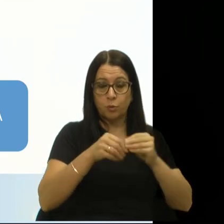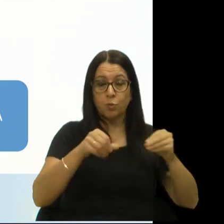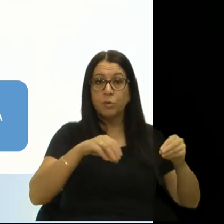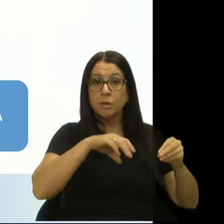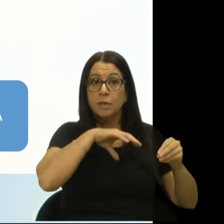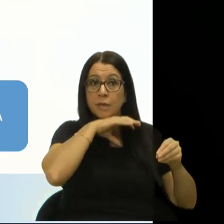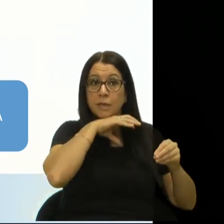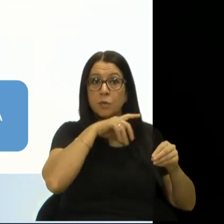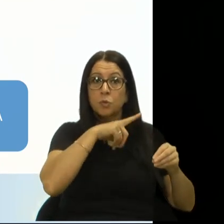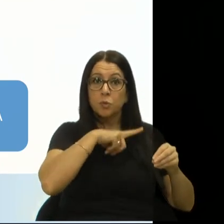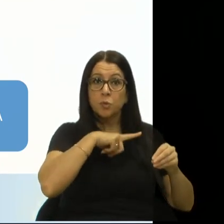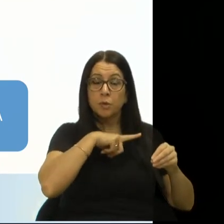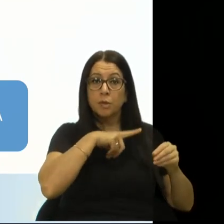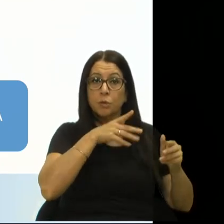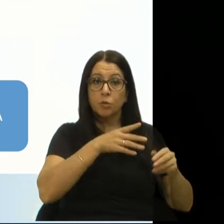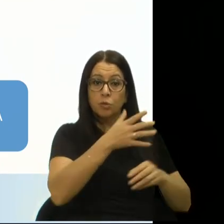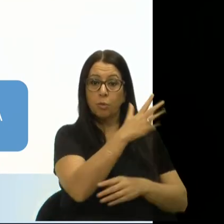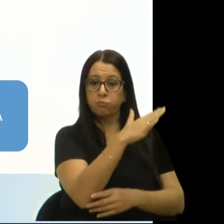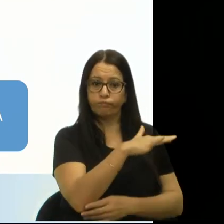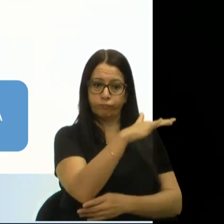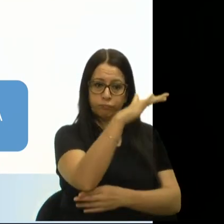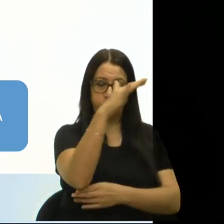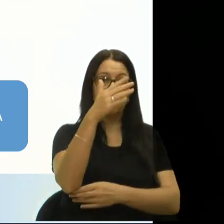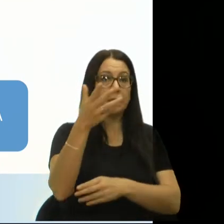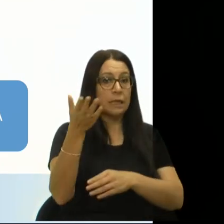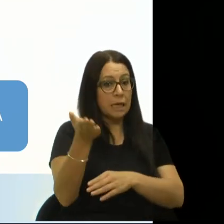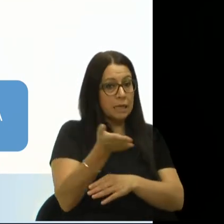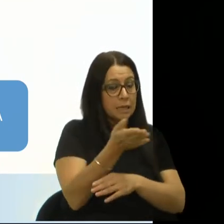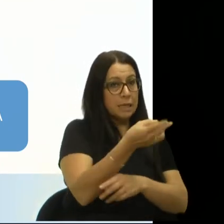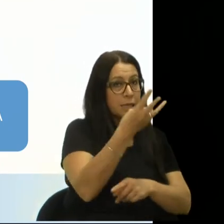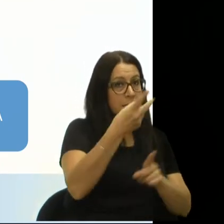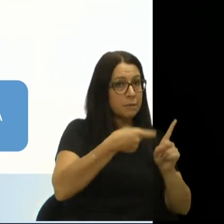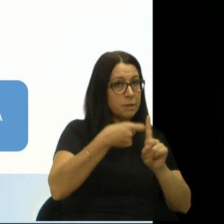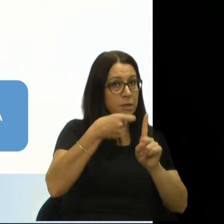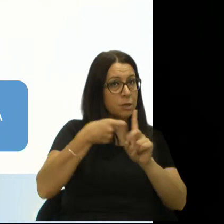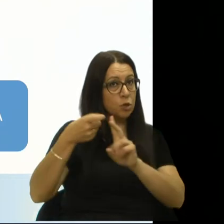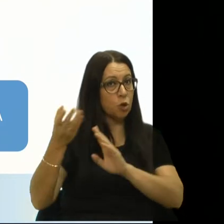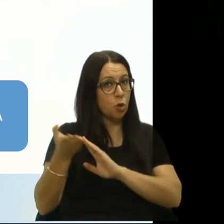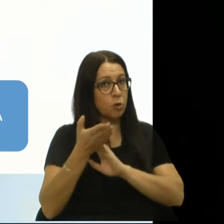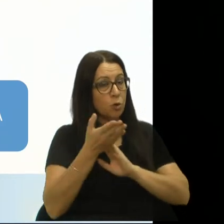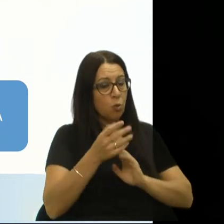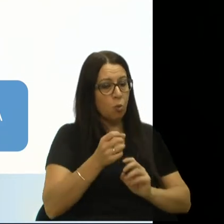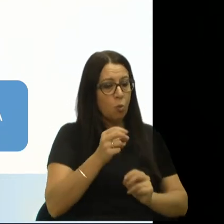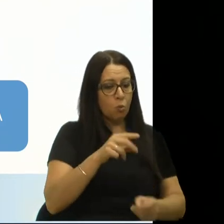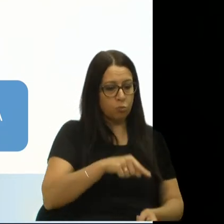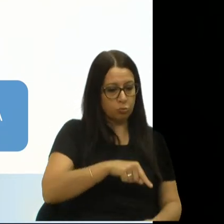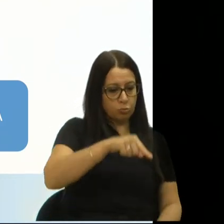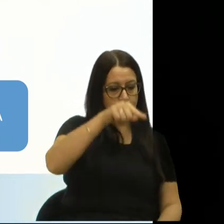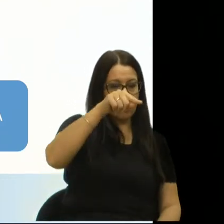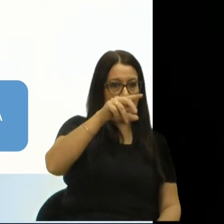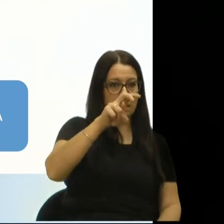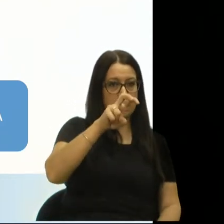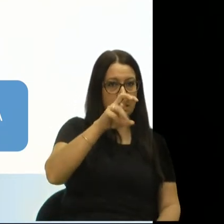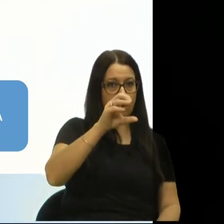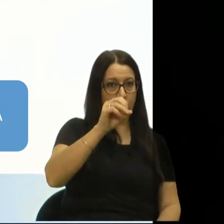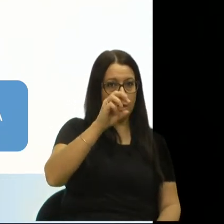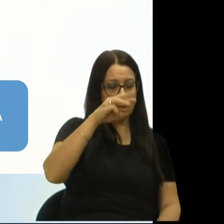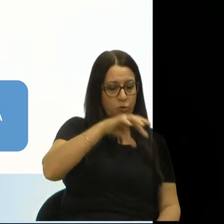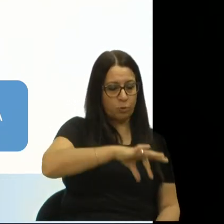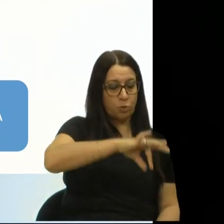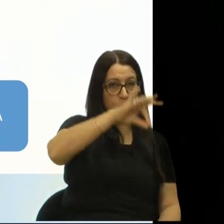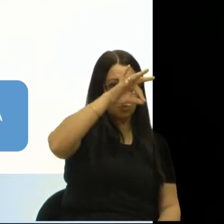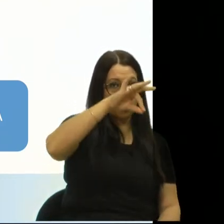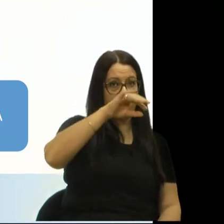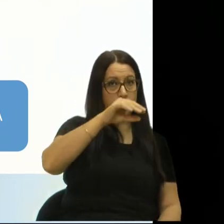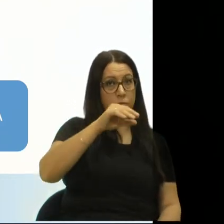ele, quando tem um mato alto, ele tem que cortar a cada 3 meses ou quando atingir 50 centímetros, né? O que